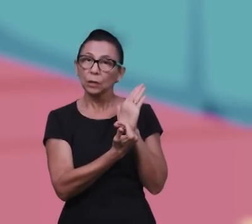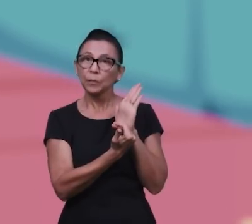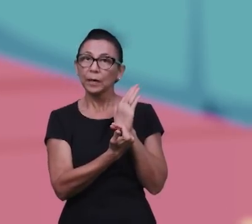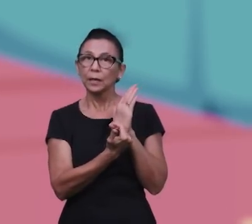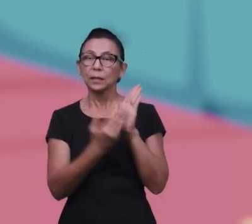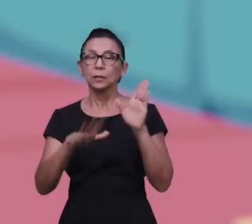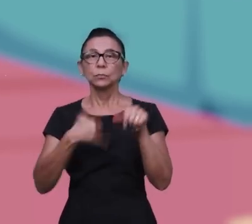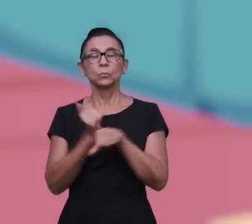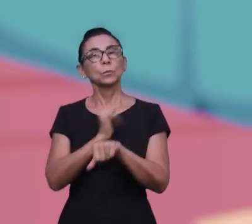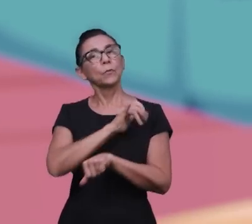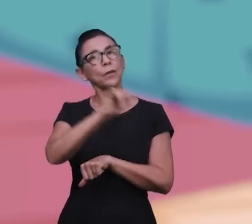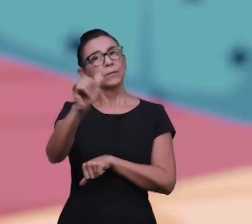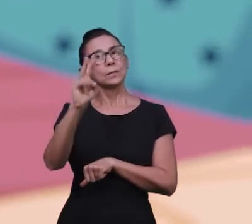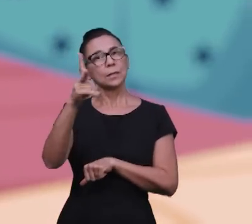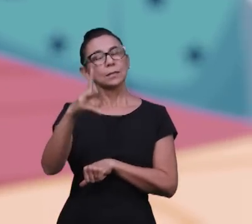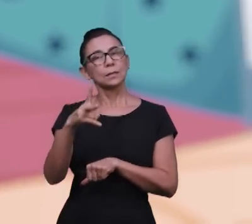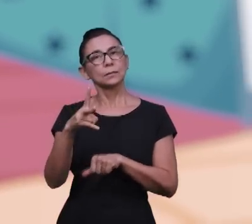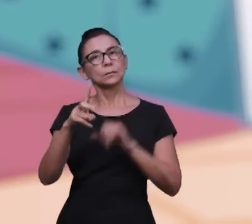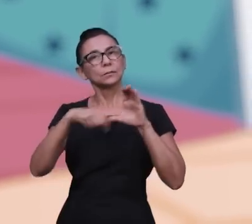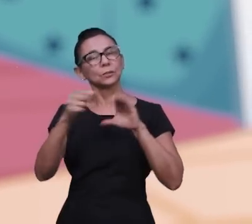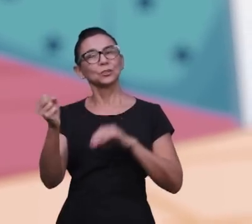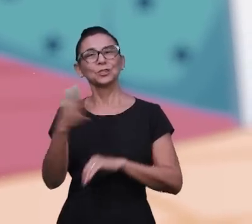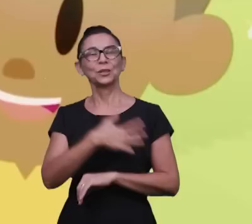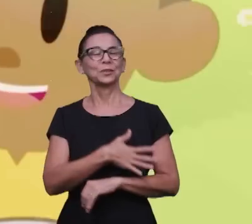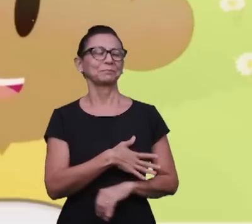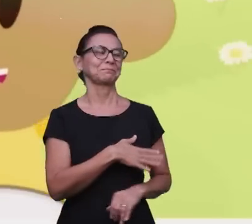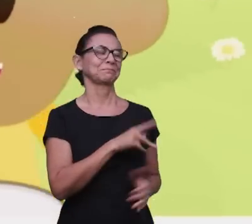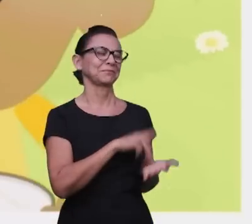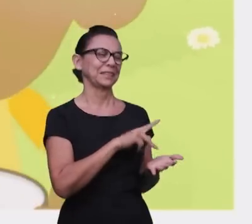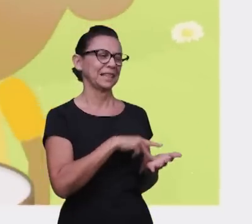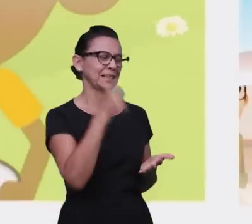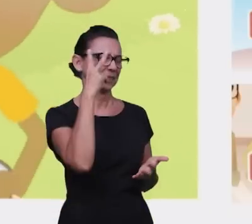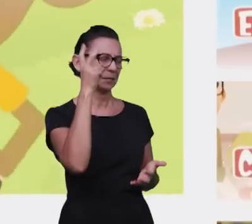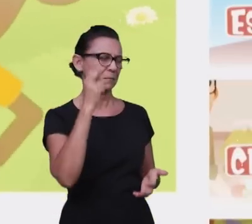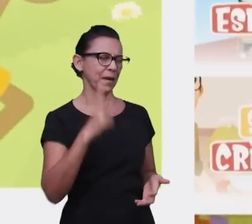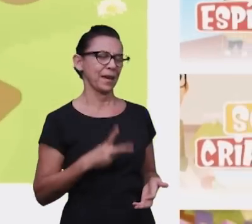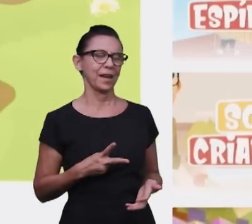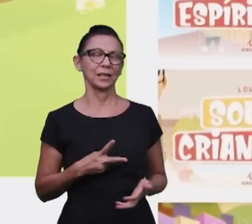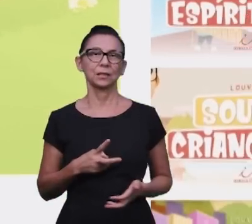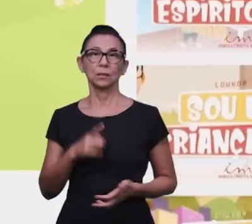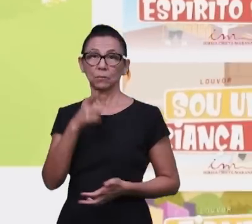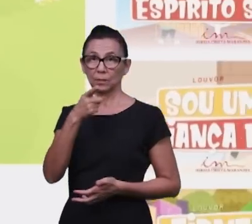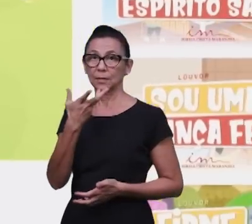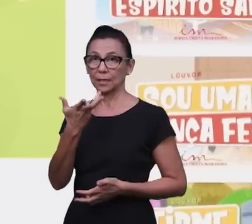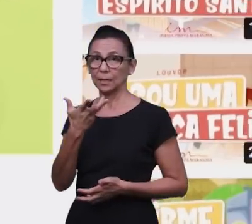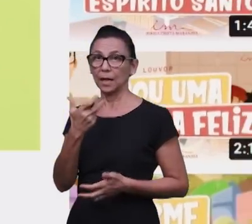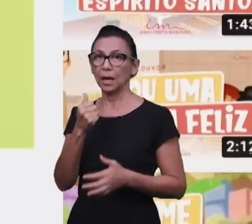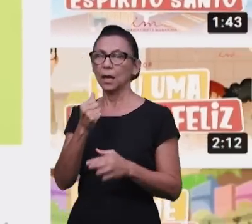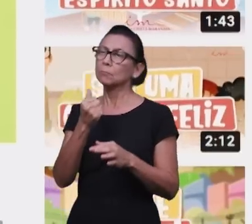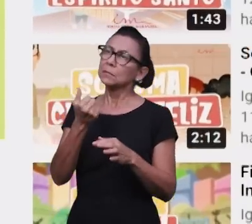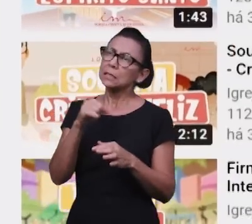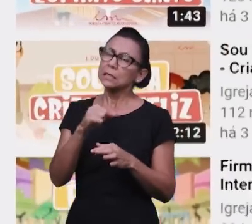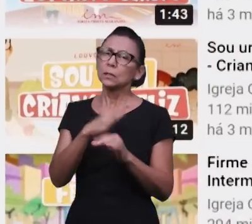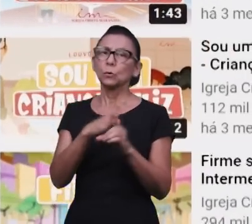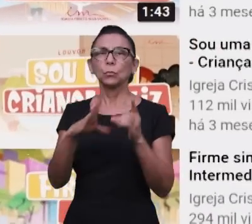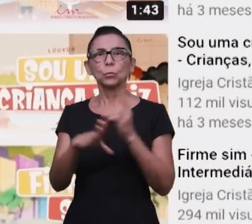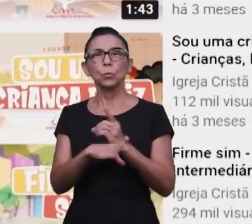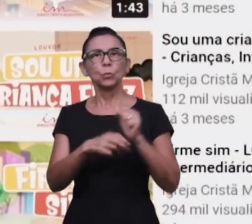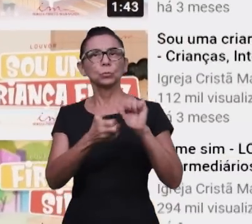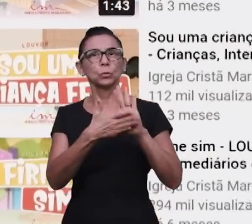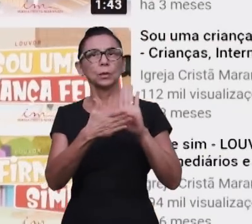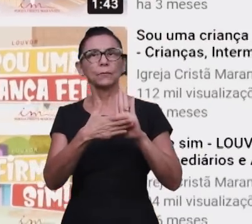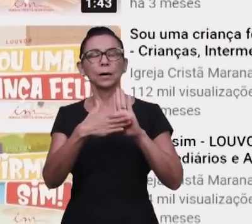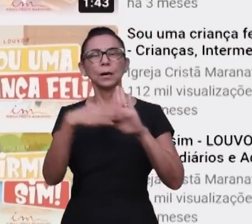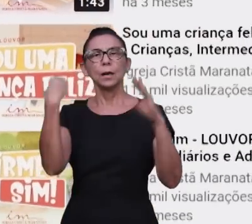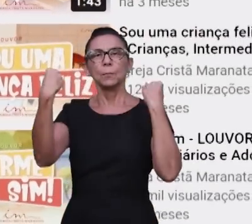você sempre que tiver um vídeo novo. É isso aí, Guguinha. E se você quiser enviar um culto ou um louvor para um familiar